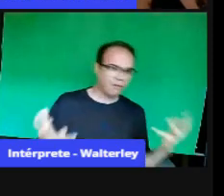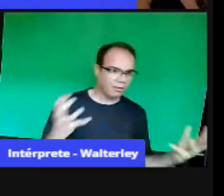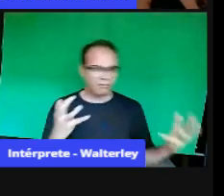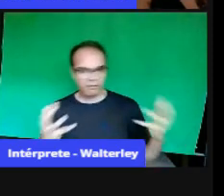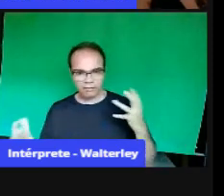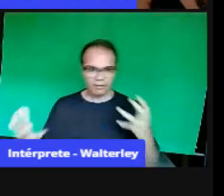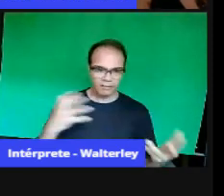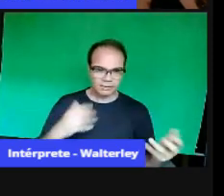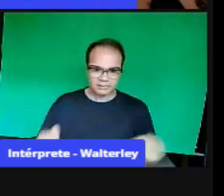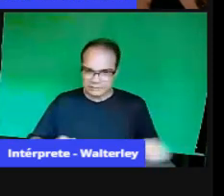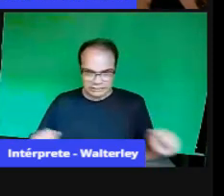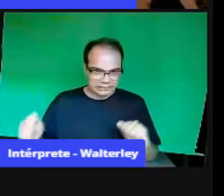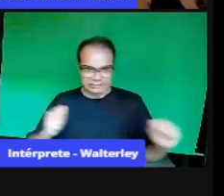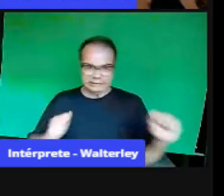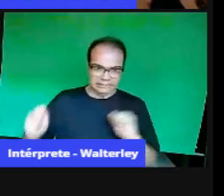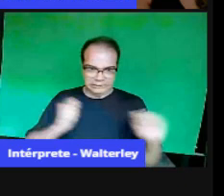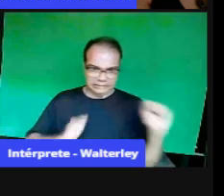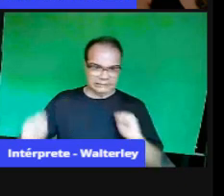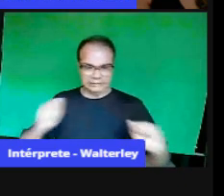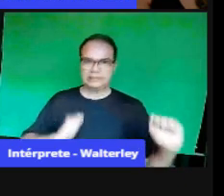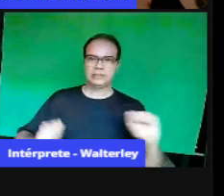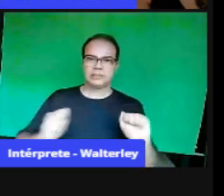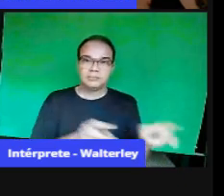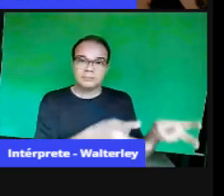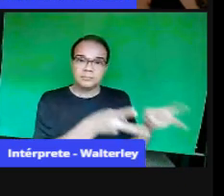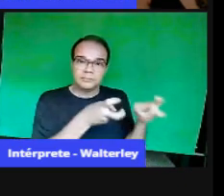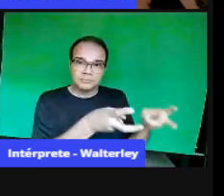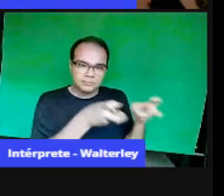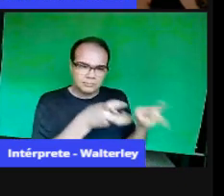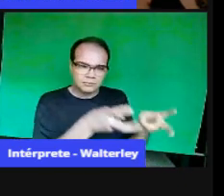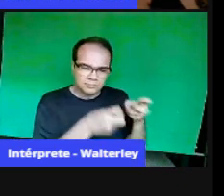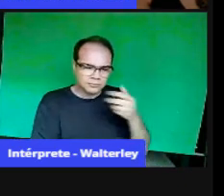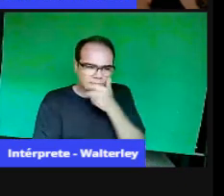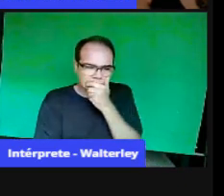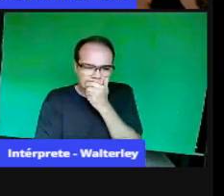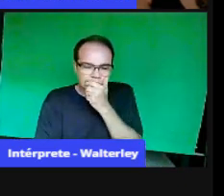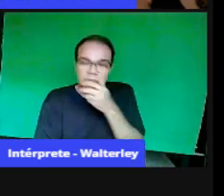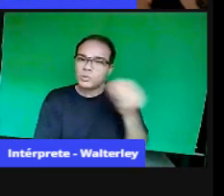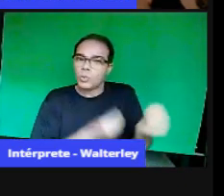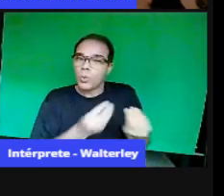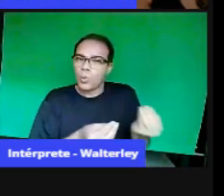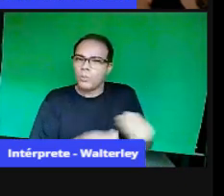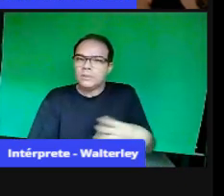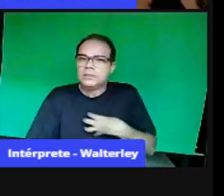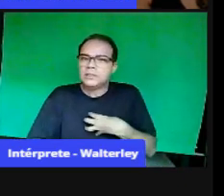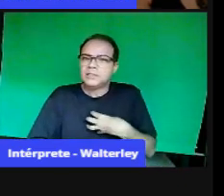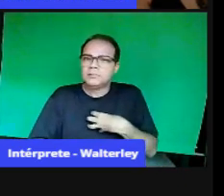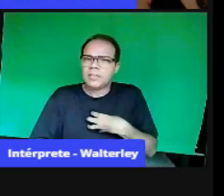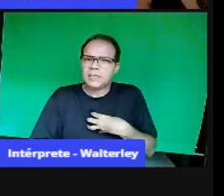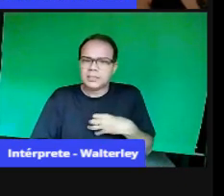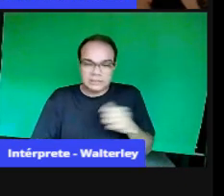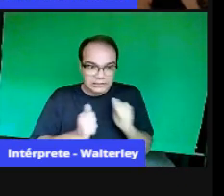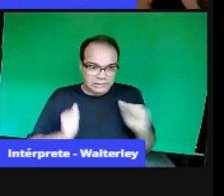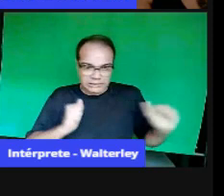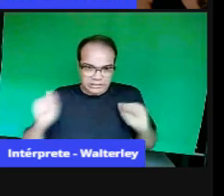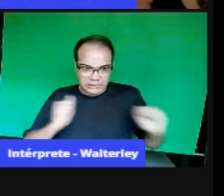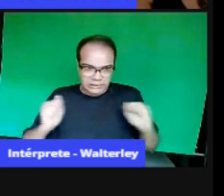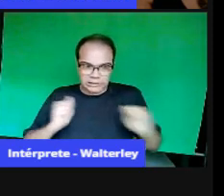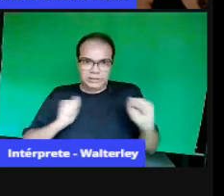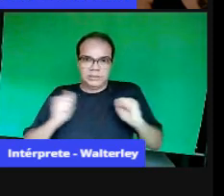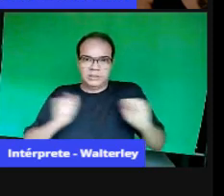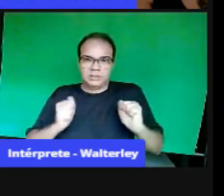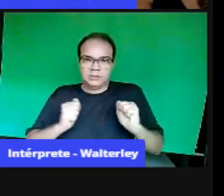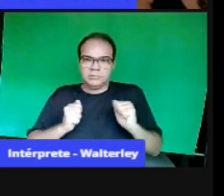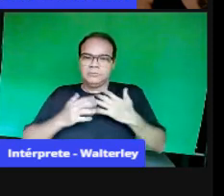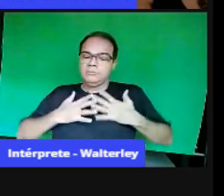aplicando essa questão da sondagem, né, observar também a questão comportamental do aluno, se ele está muito agitado, a gente